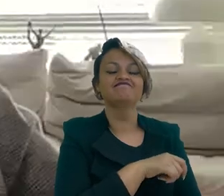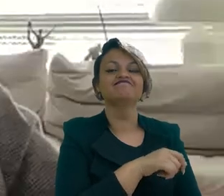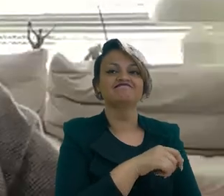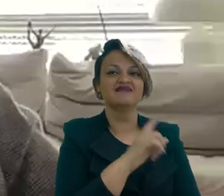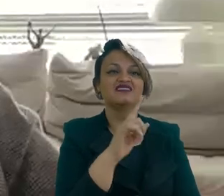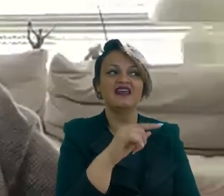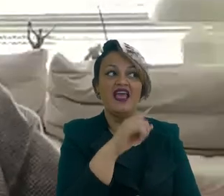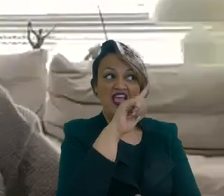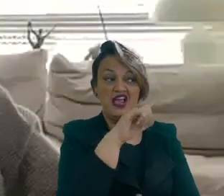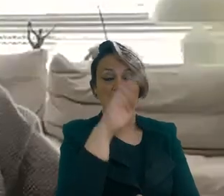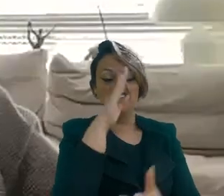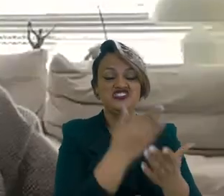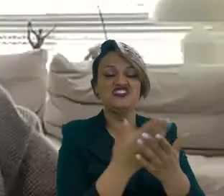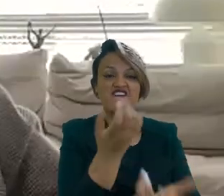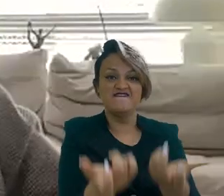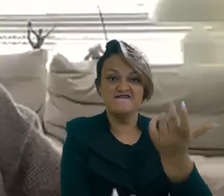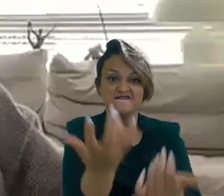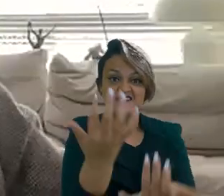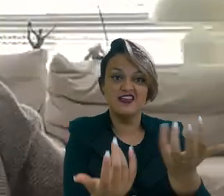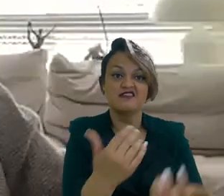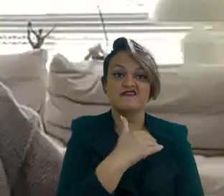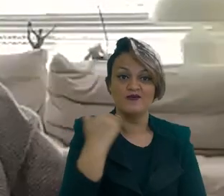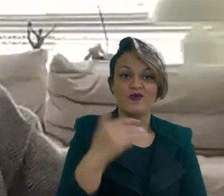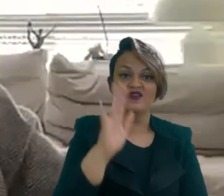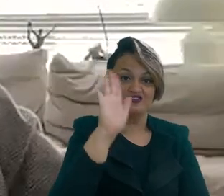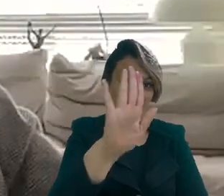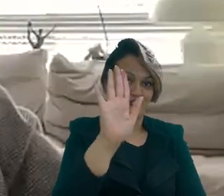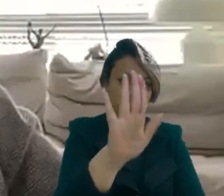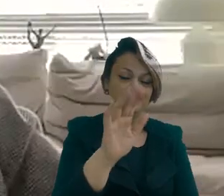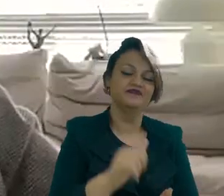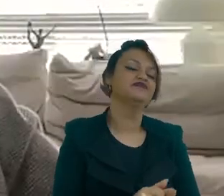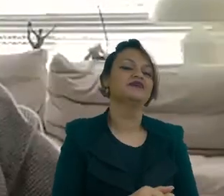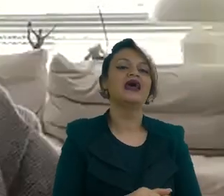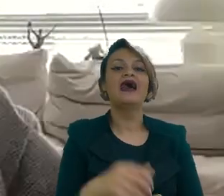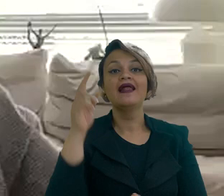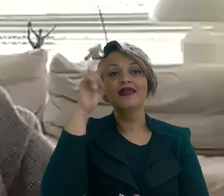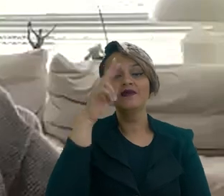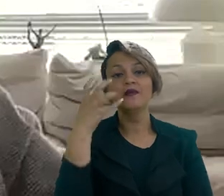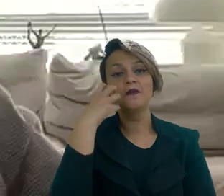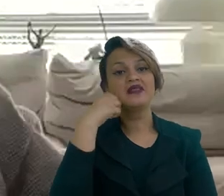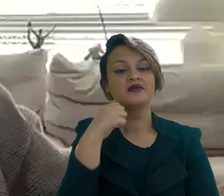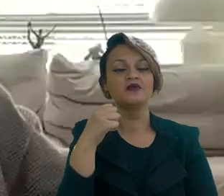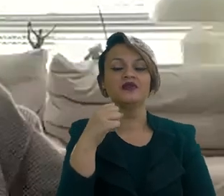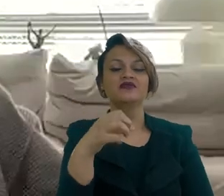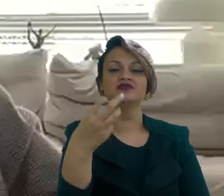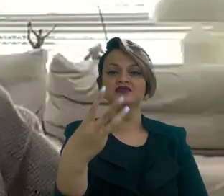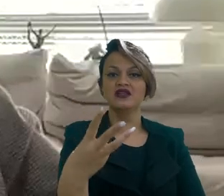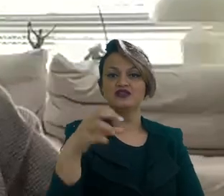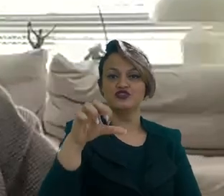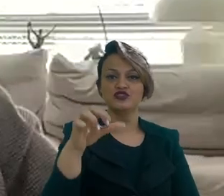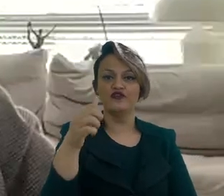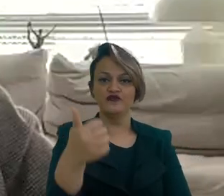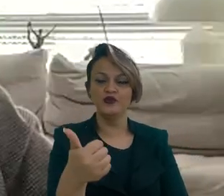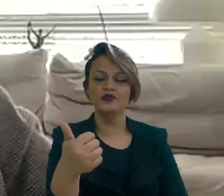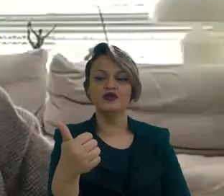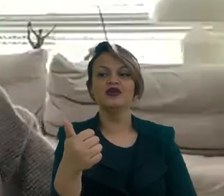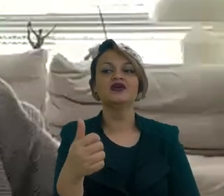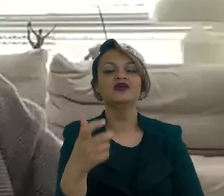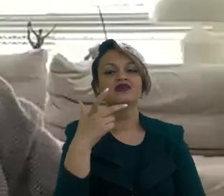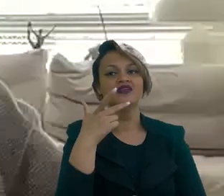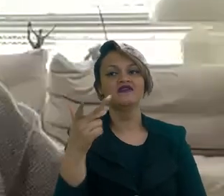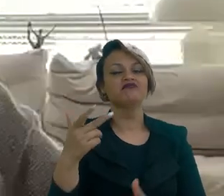cuidar porque não é possível uma coisa assim mas estamos falando de patrimônio mínimo de 391 de limites para